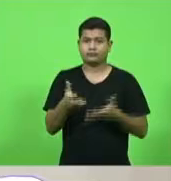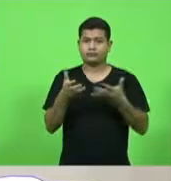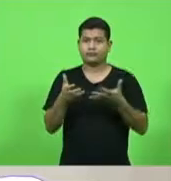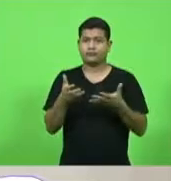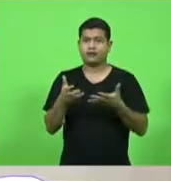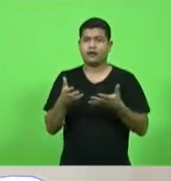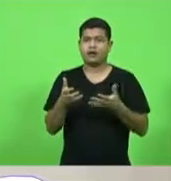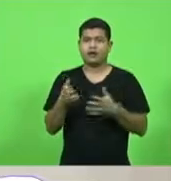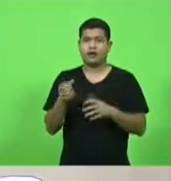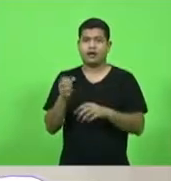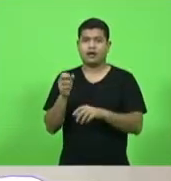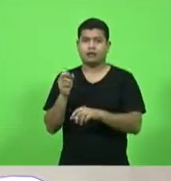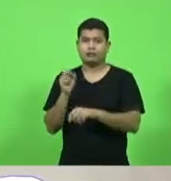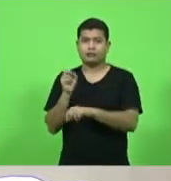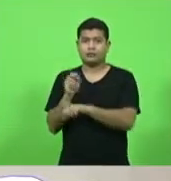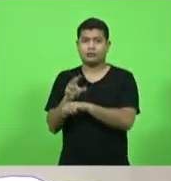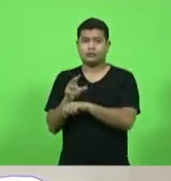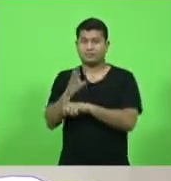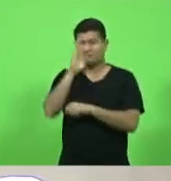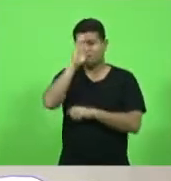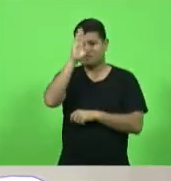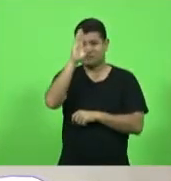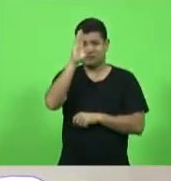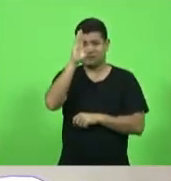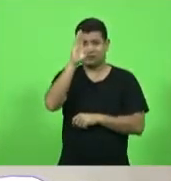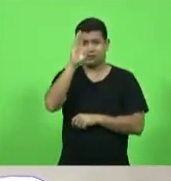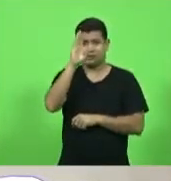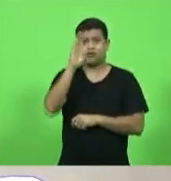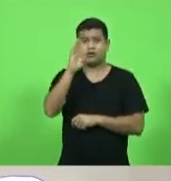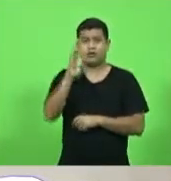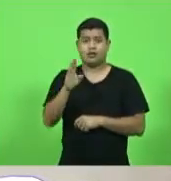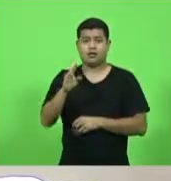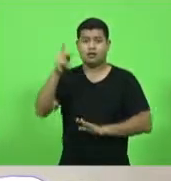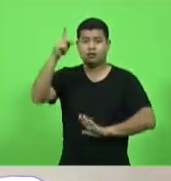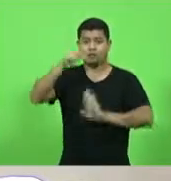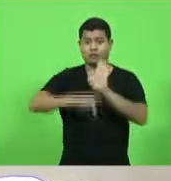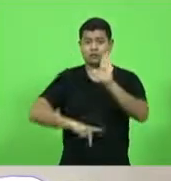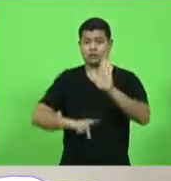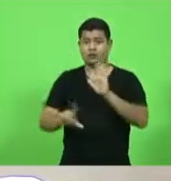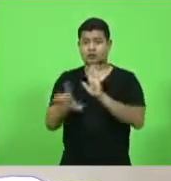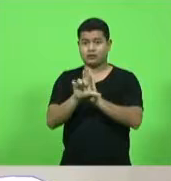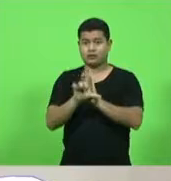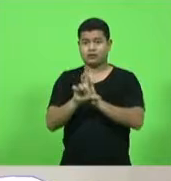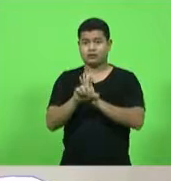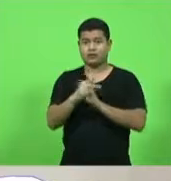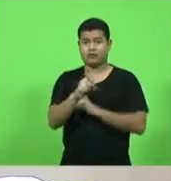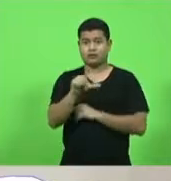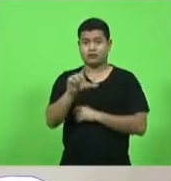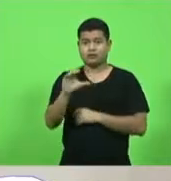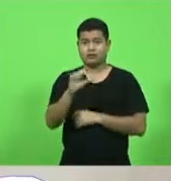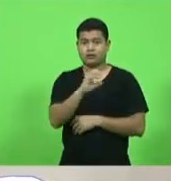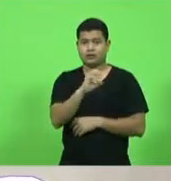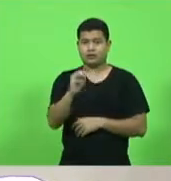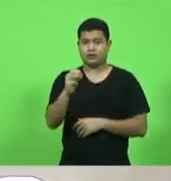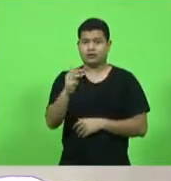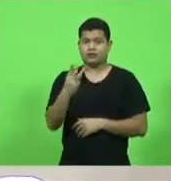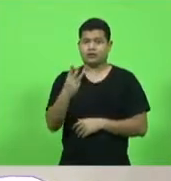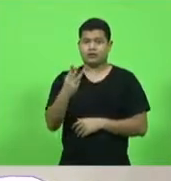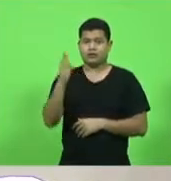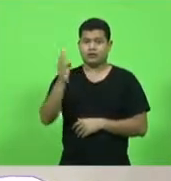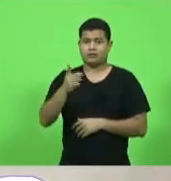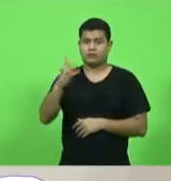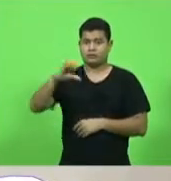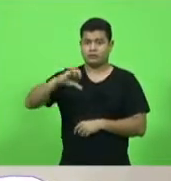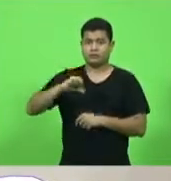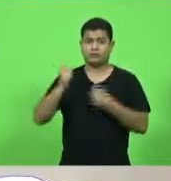transmissão em regime de prioridade do projeto de lei complementar número 003/2019, que